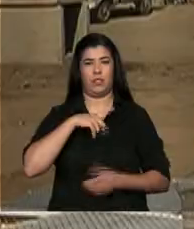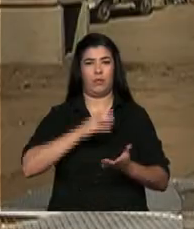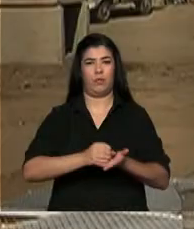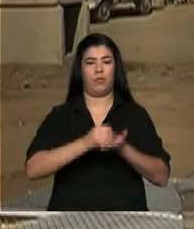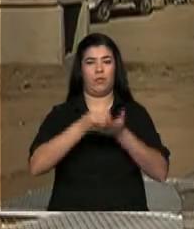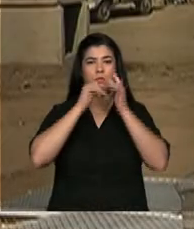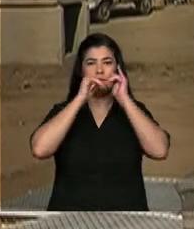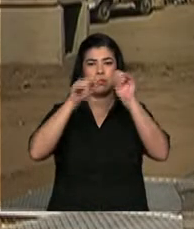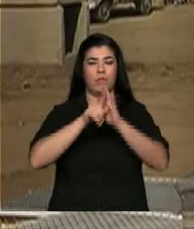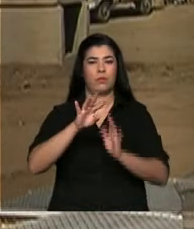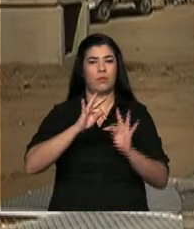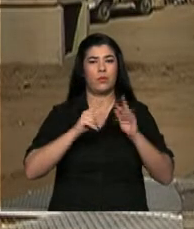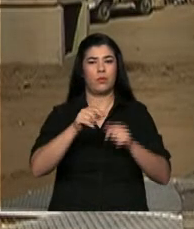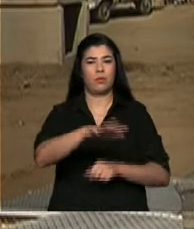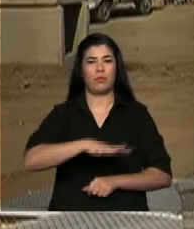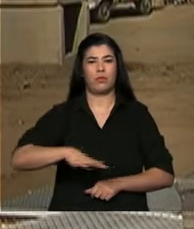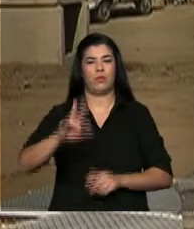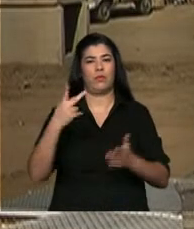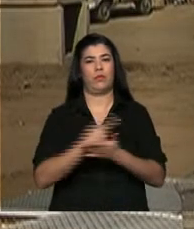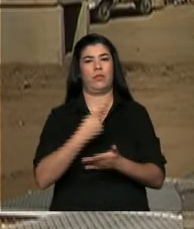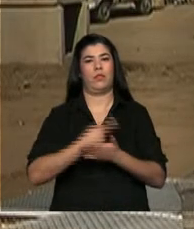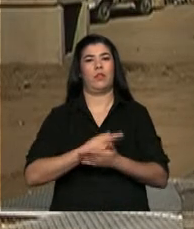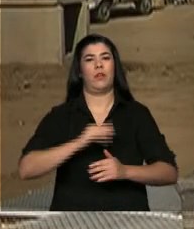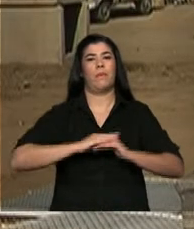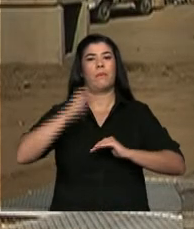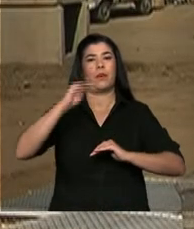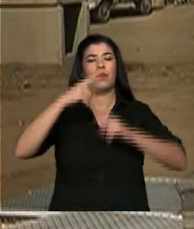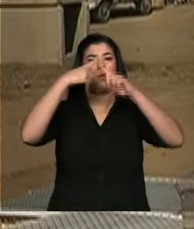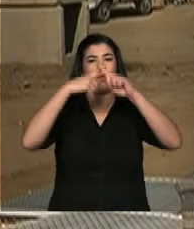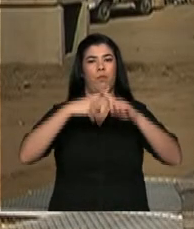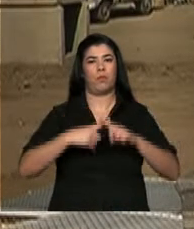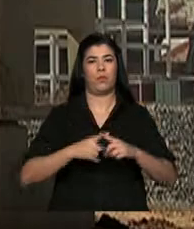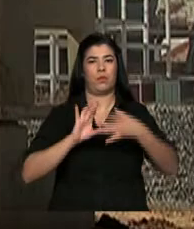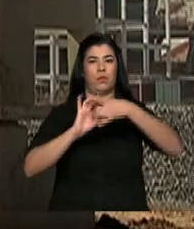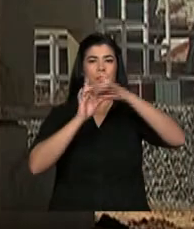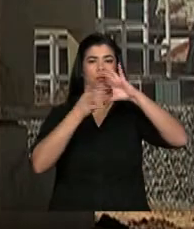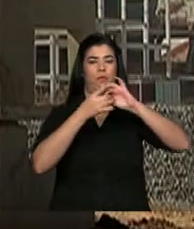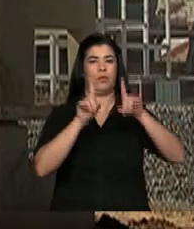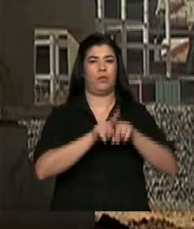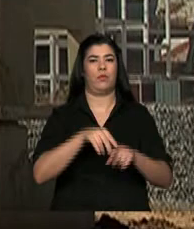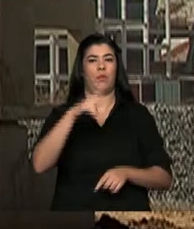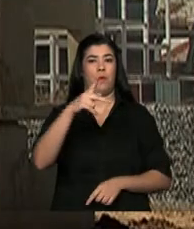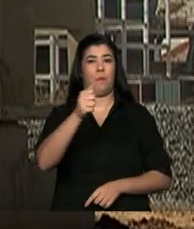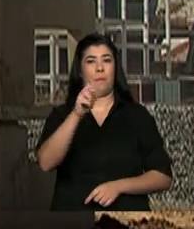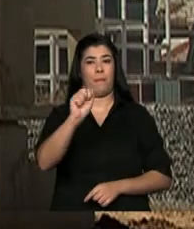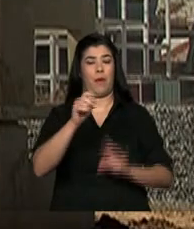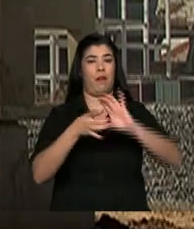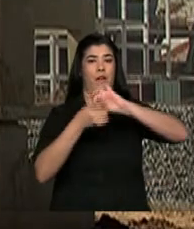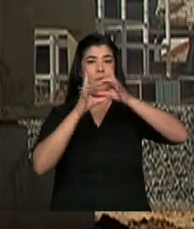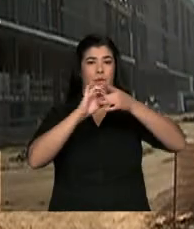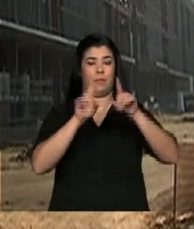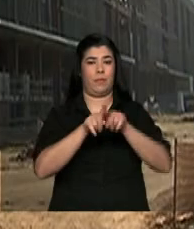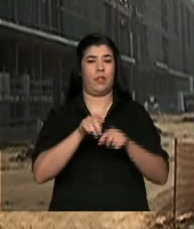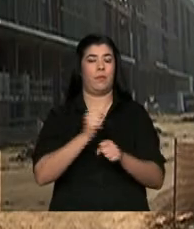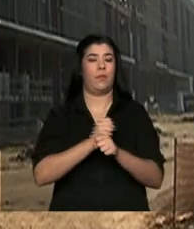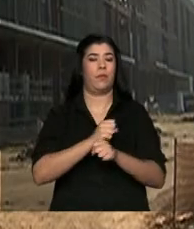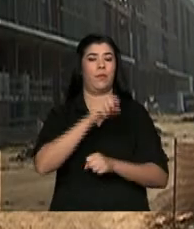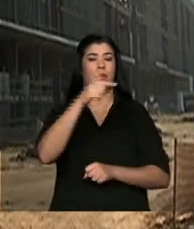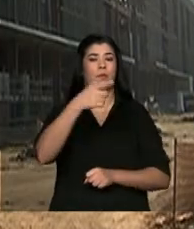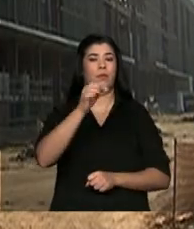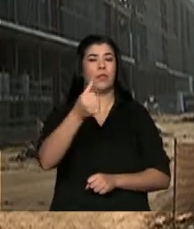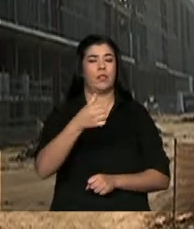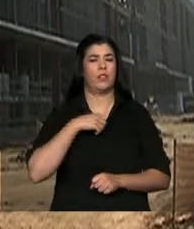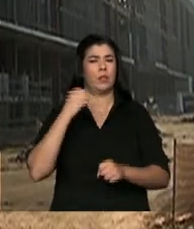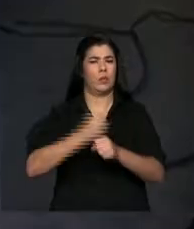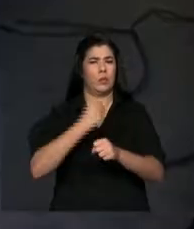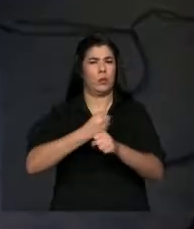parque, onde vai acontecer a maioria das competições dos Jogos Olímpicos e Paralímpicos do Rio 2016. A obra durou